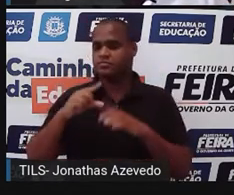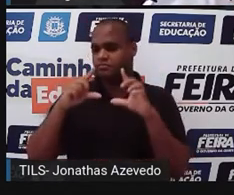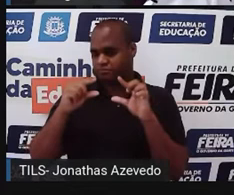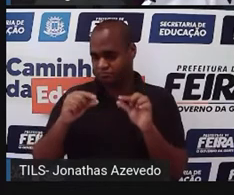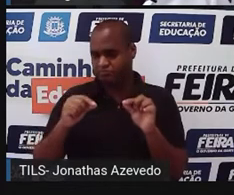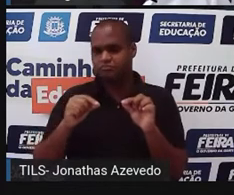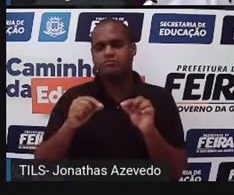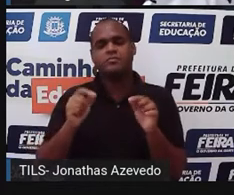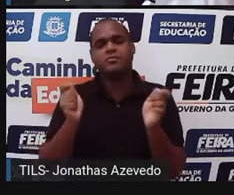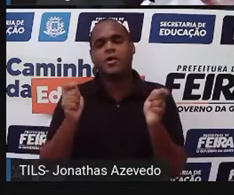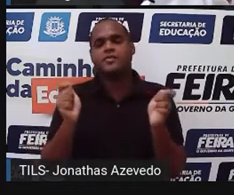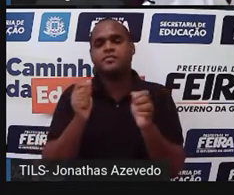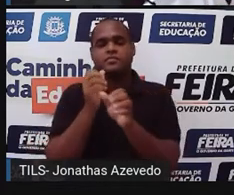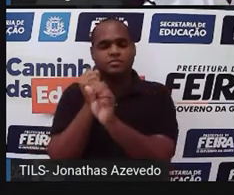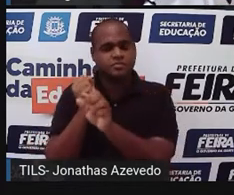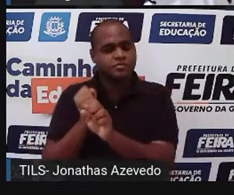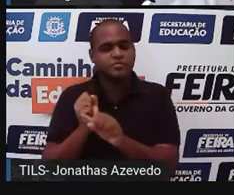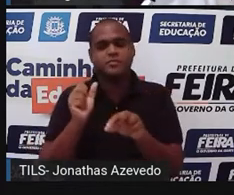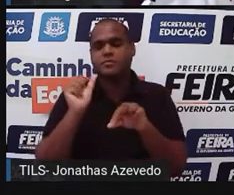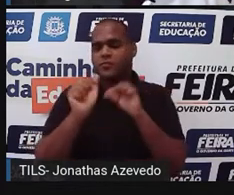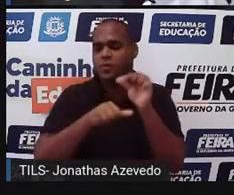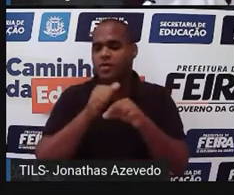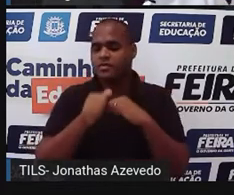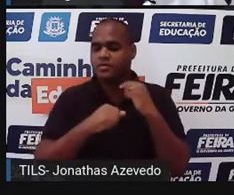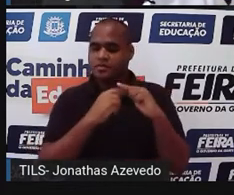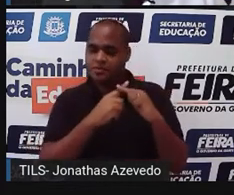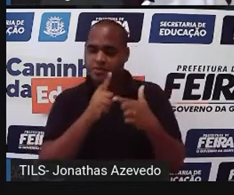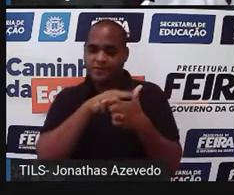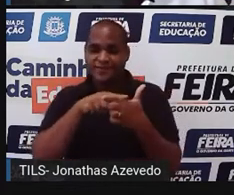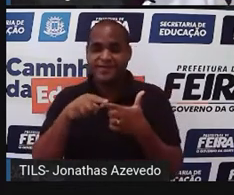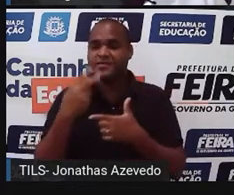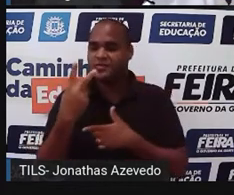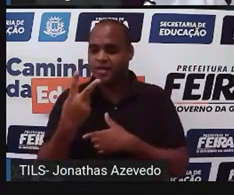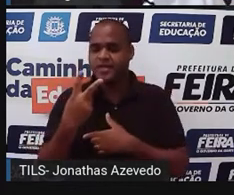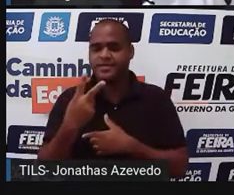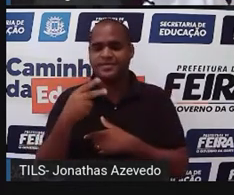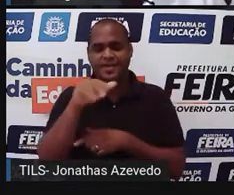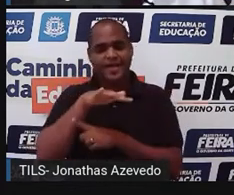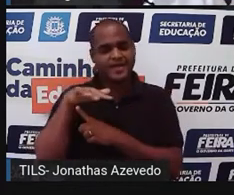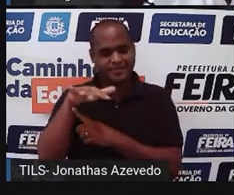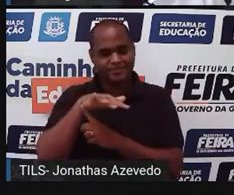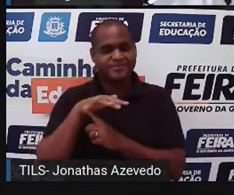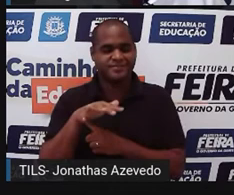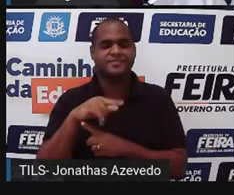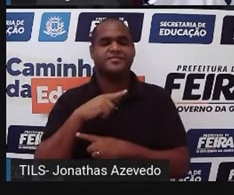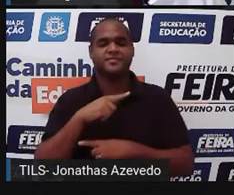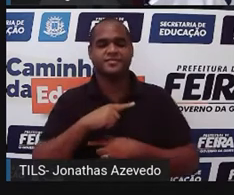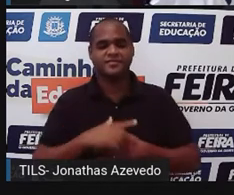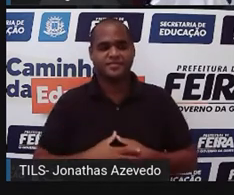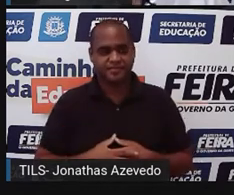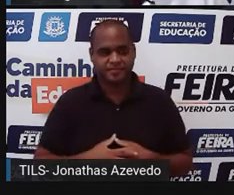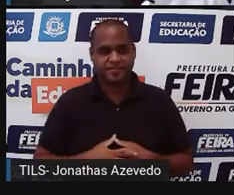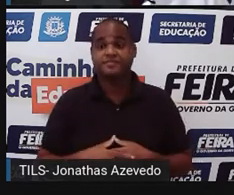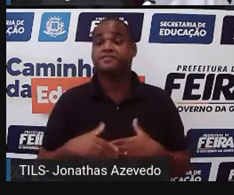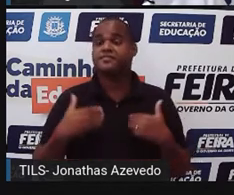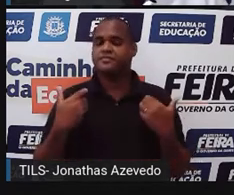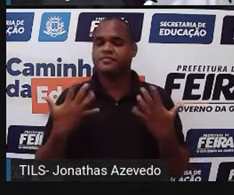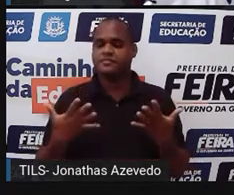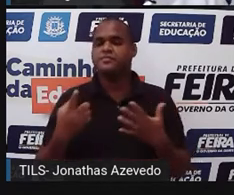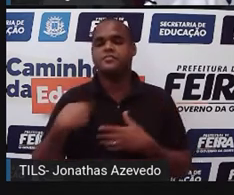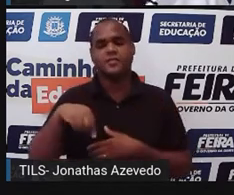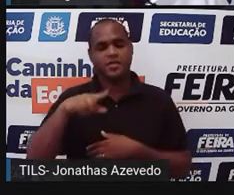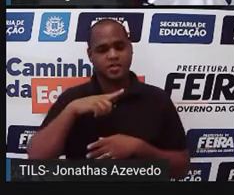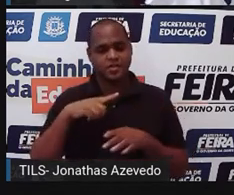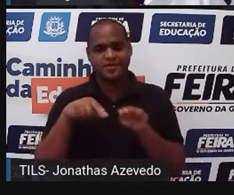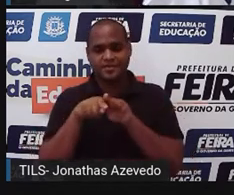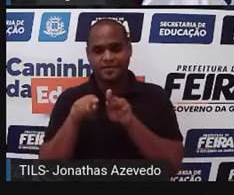Então pega essas medidas multiplica Divide por dois área do losango Oi e a gente